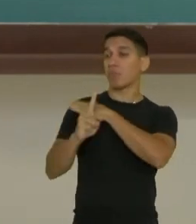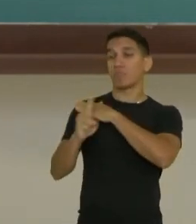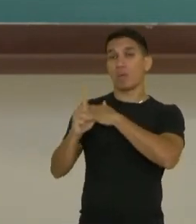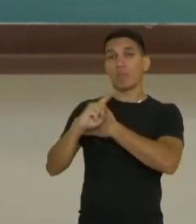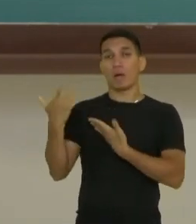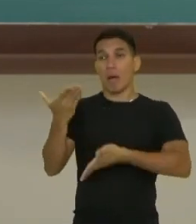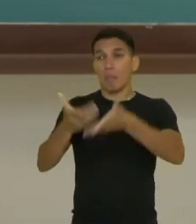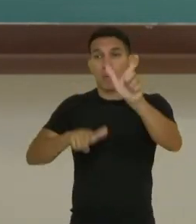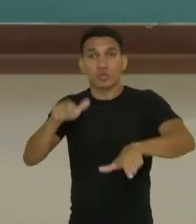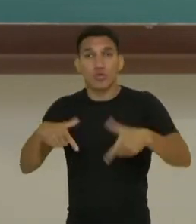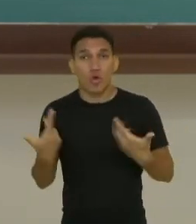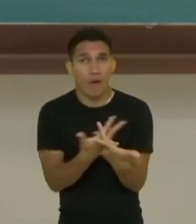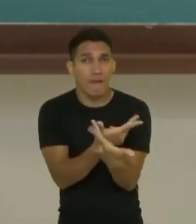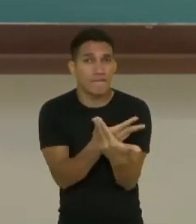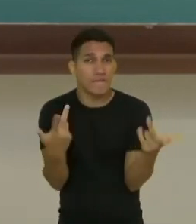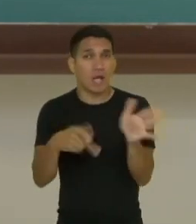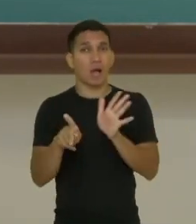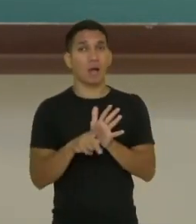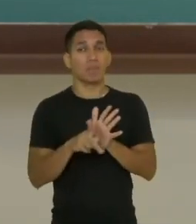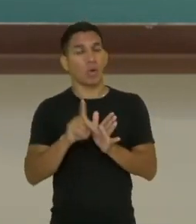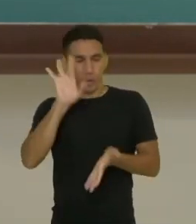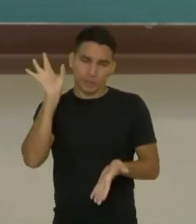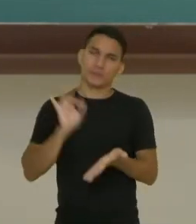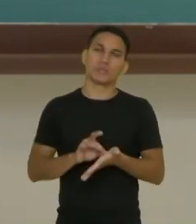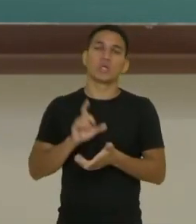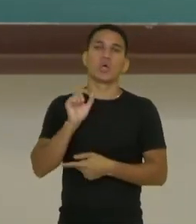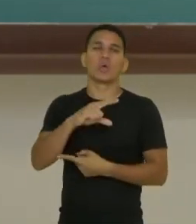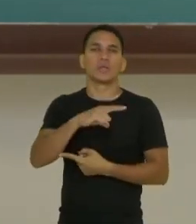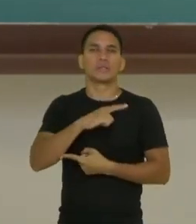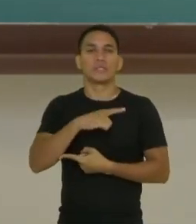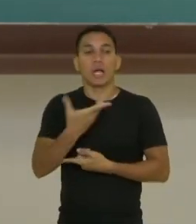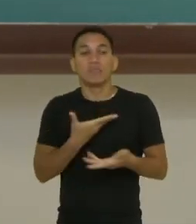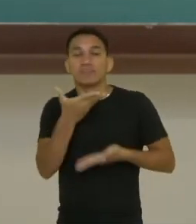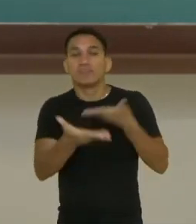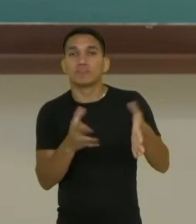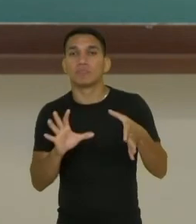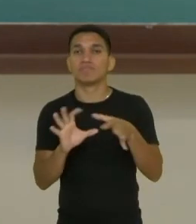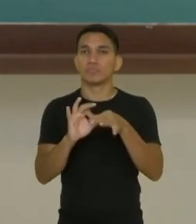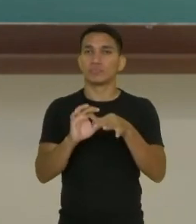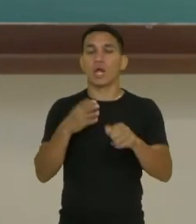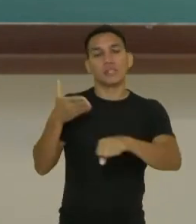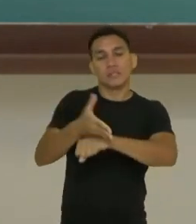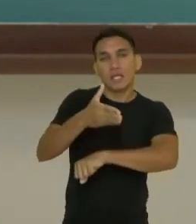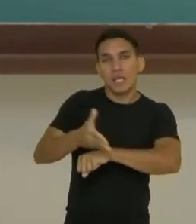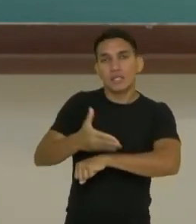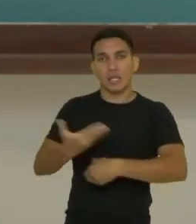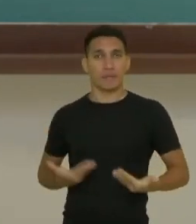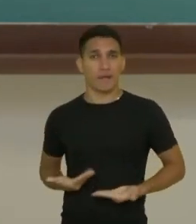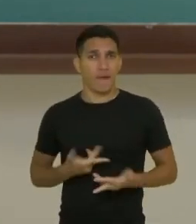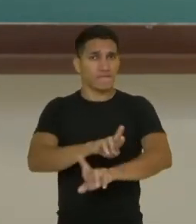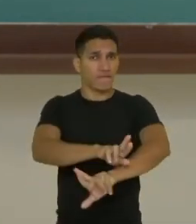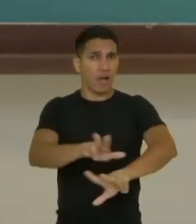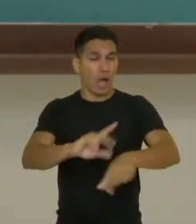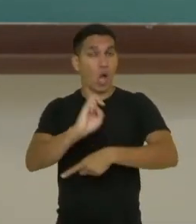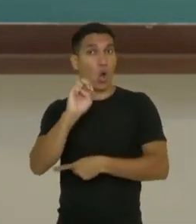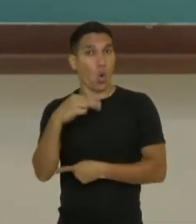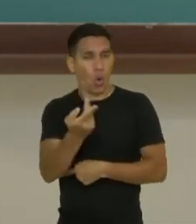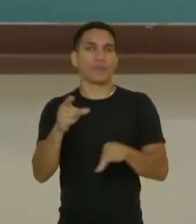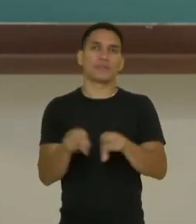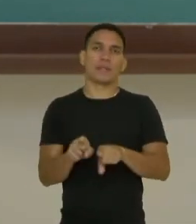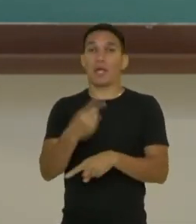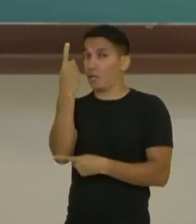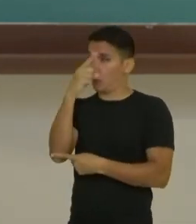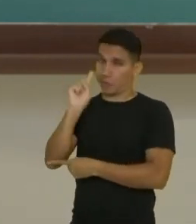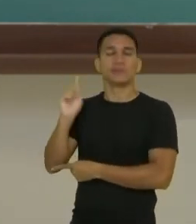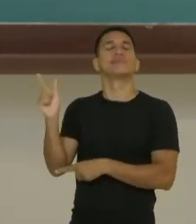público, das partes, literalmente, de disponibilidade ao público, de acesso a serviços, ou ainda, para a gente fechar, a